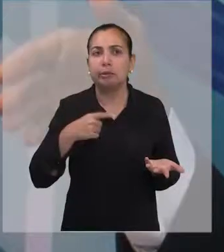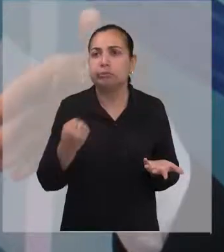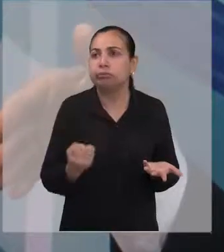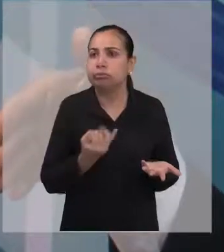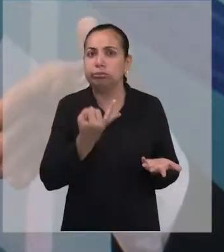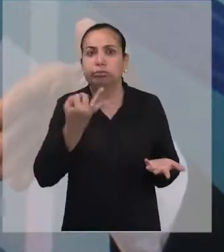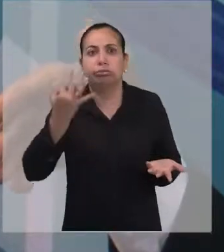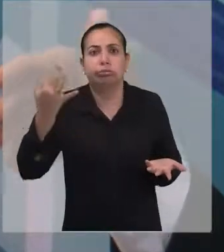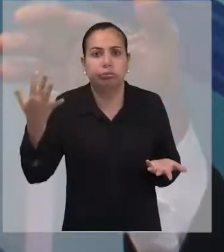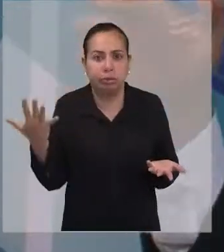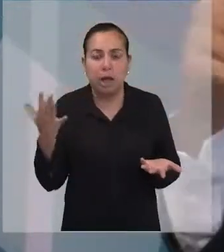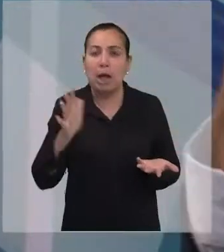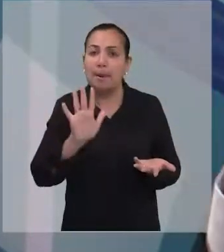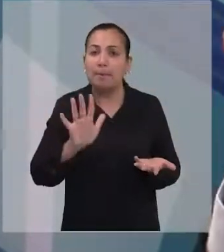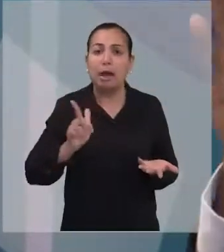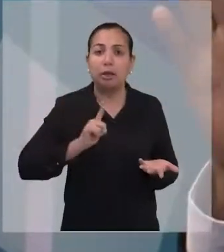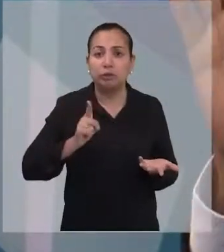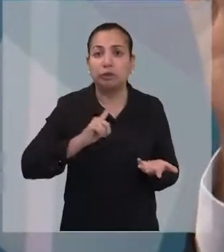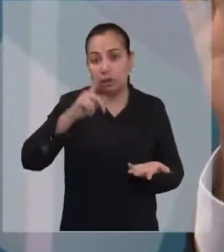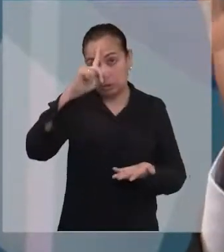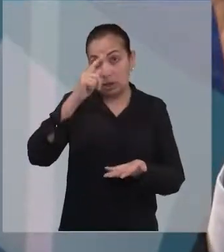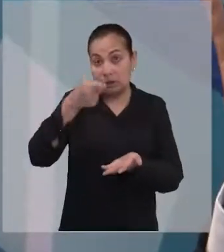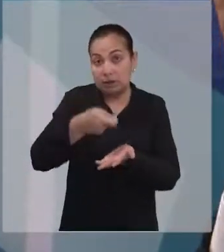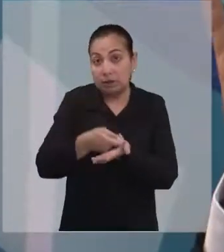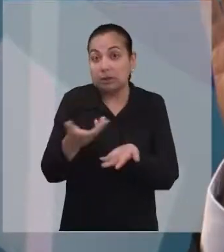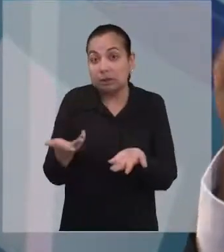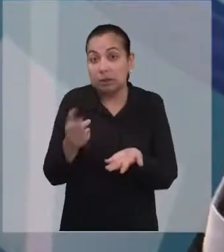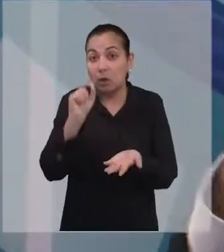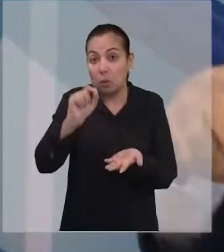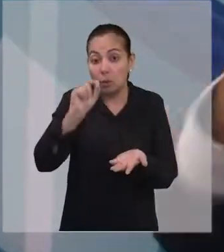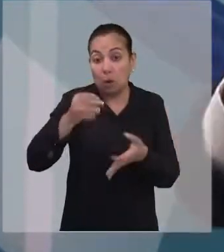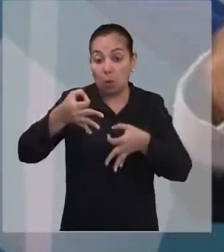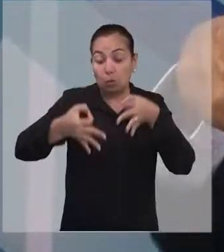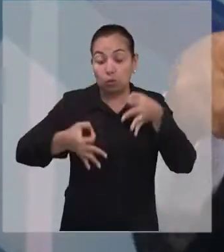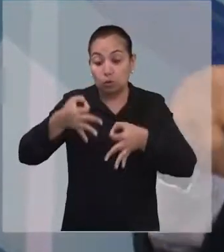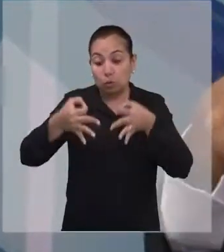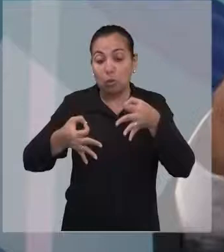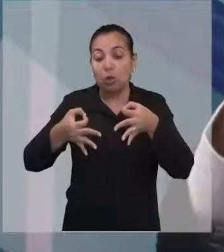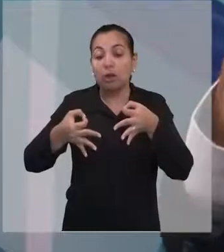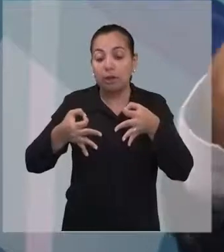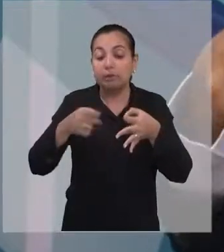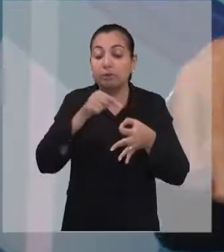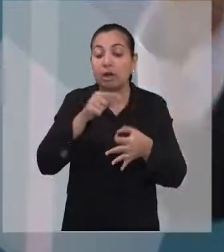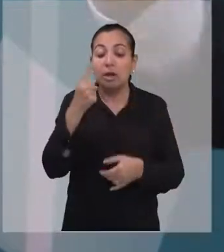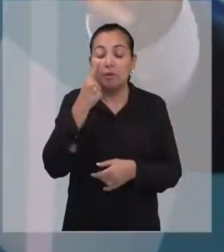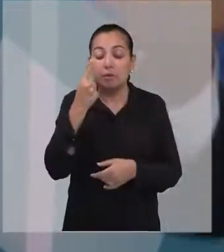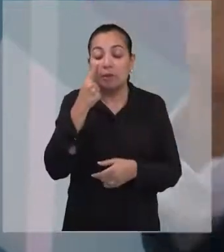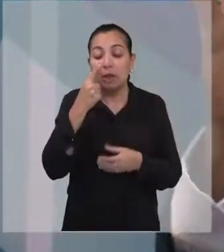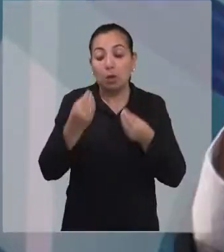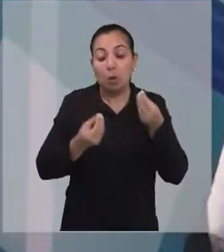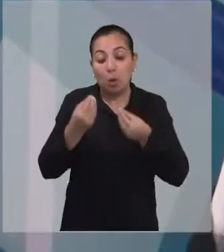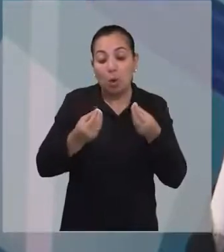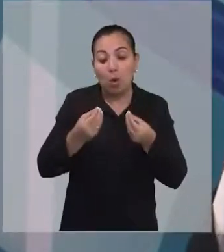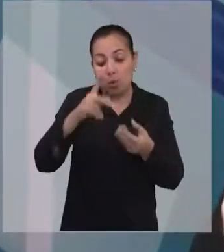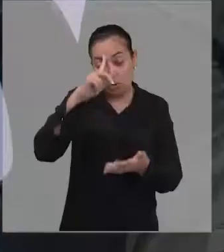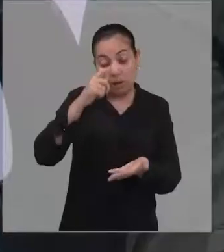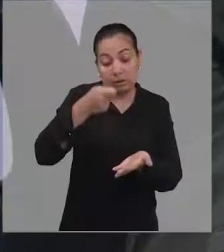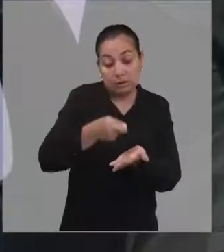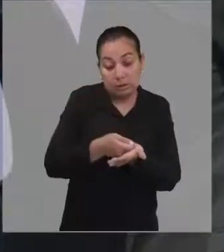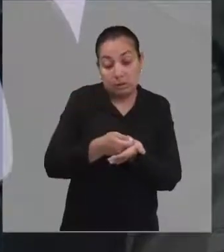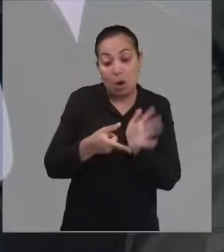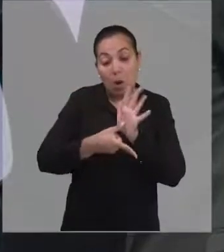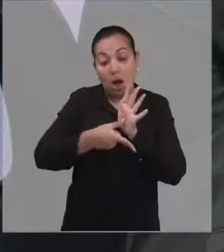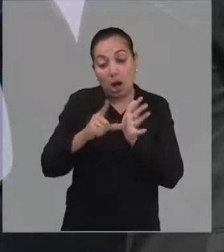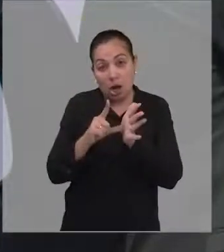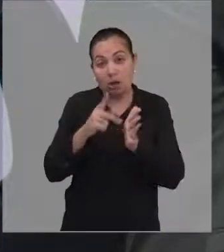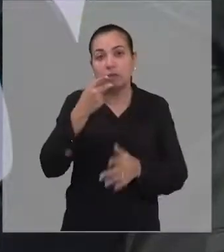decisões terminativas, mas incluindo aí decisões interlocutórias, que são aquelas que o juiz toma no curso do processo antes de dar uma sentença.